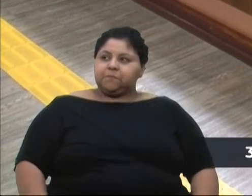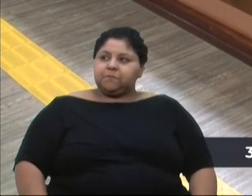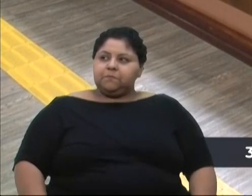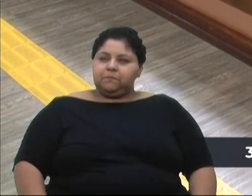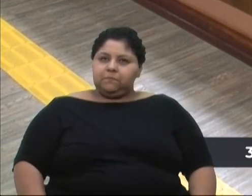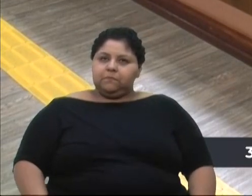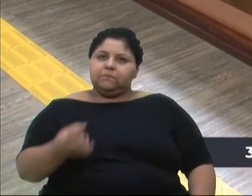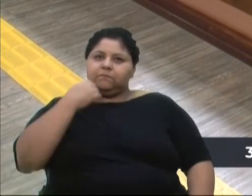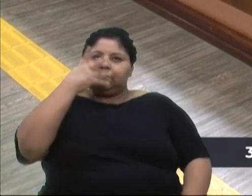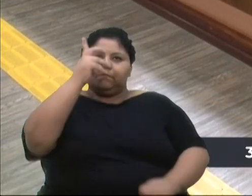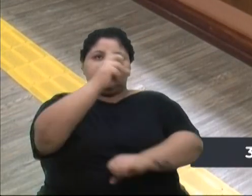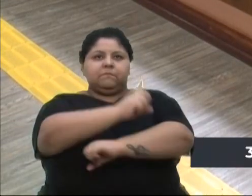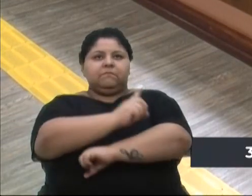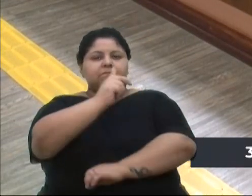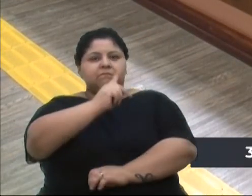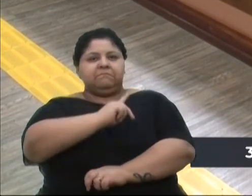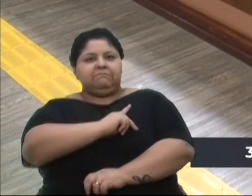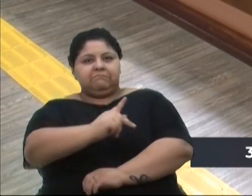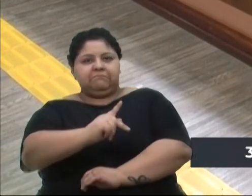Bom dia, presidente.